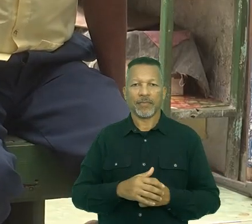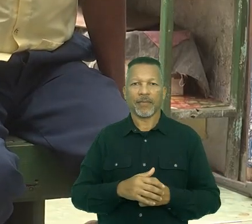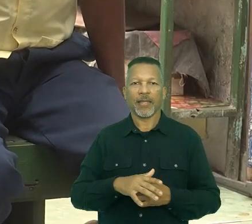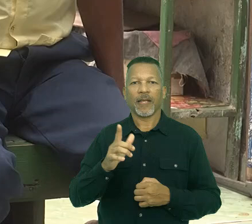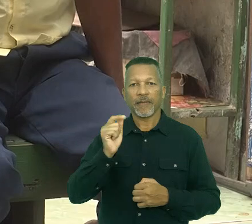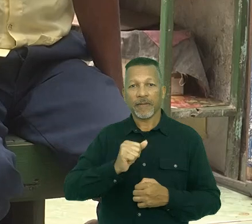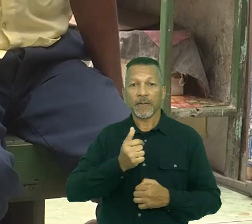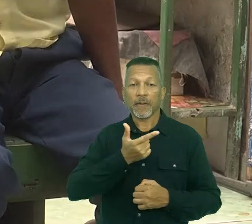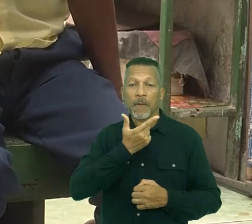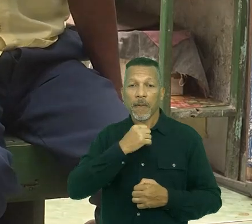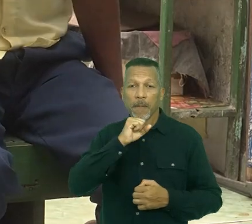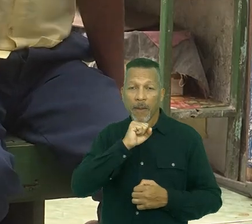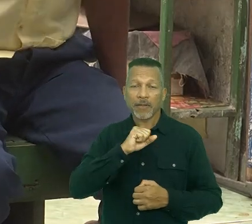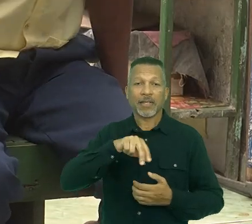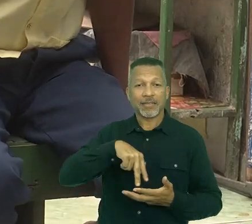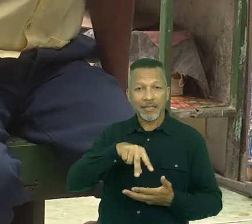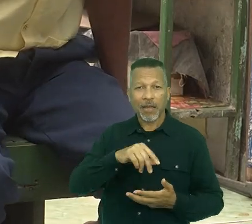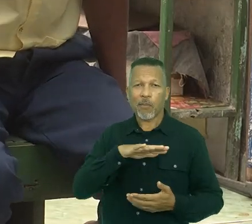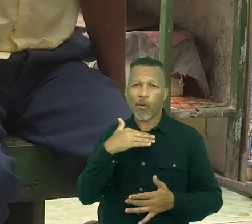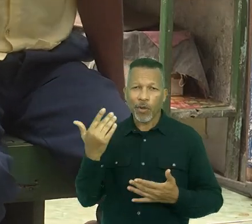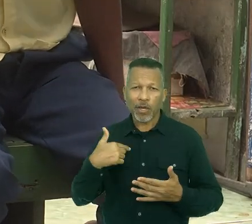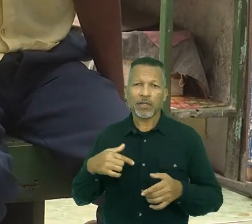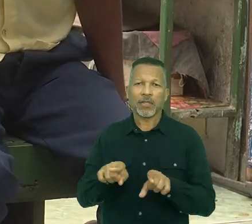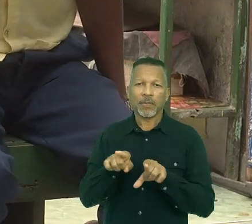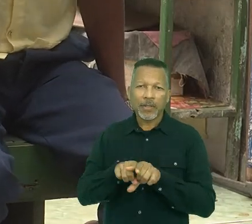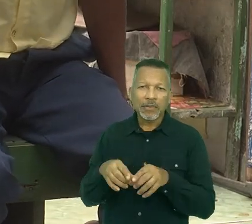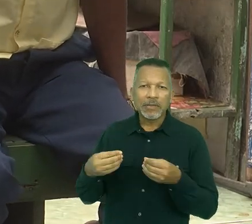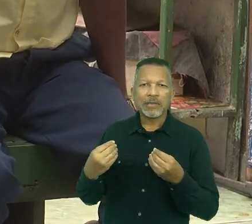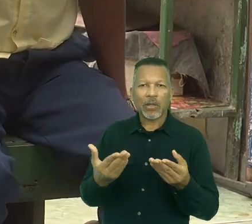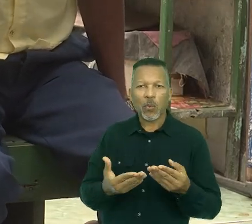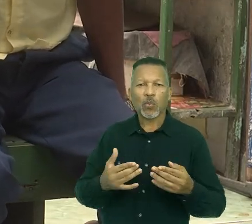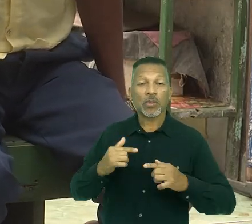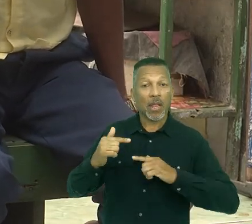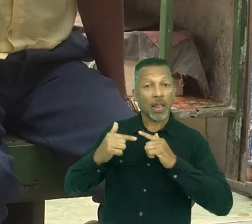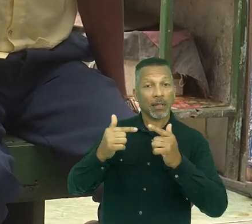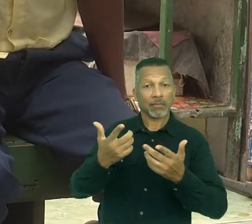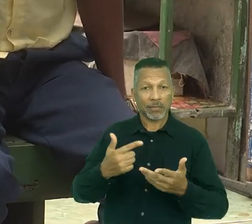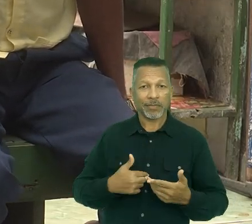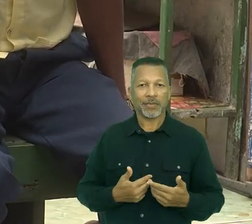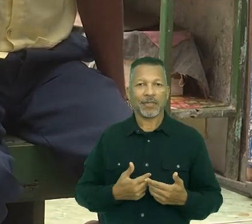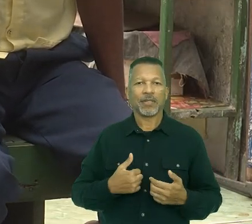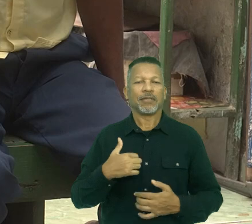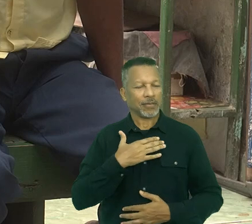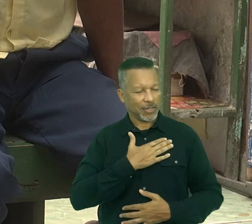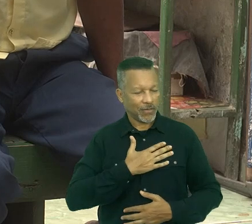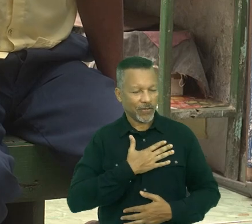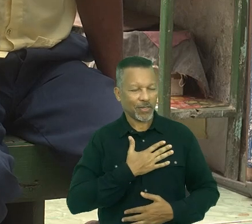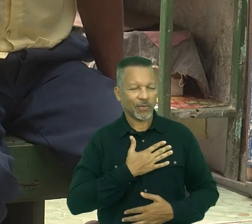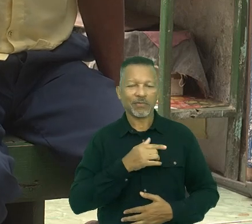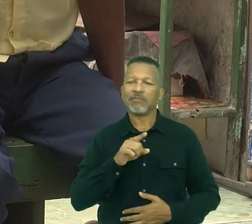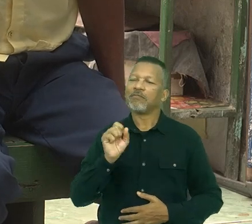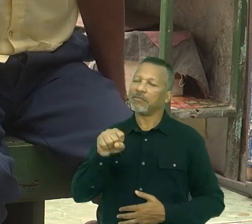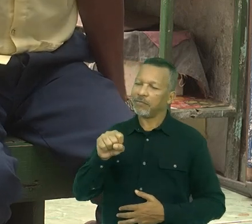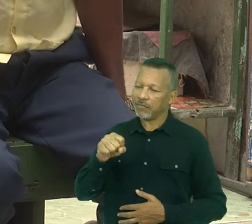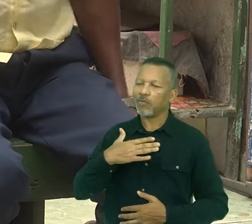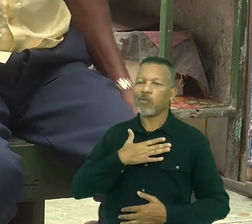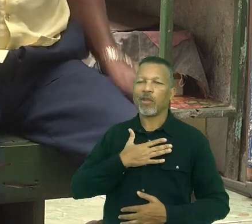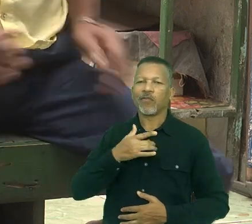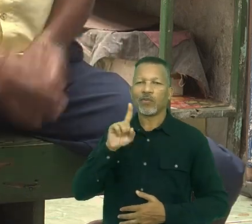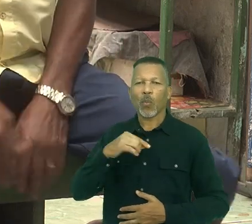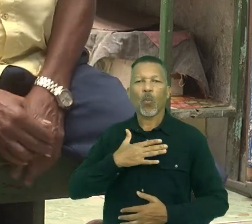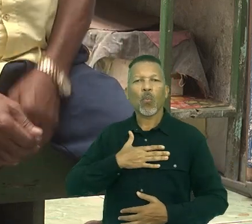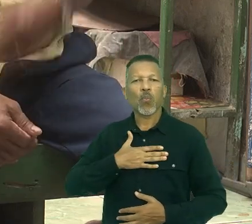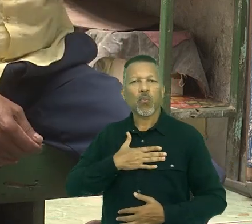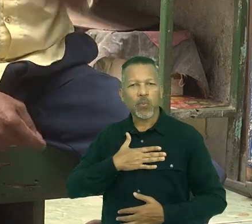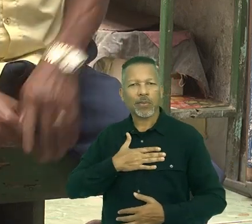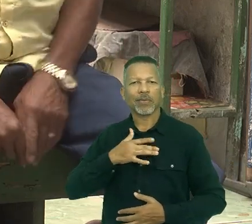Aí papai dançava, papai morreu, deixou para nós também. E assim nós continuamos. A satisfação pro senhor. É o que eu gosto. E no